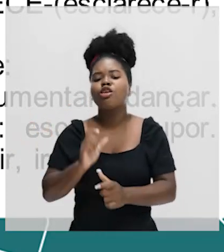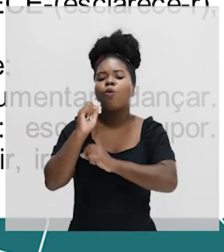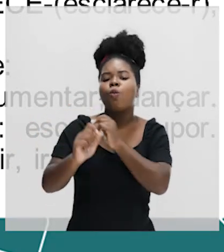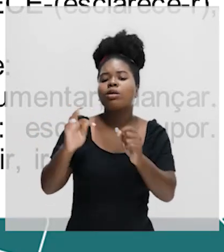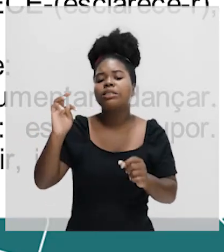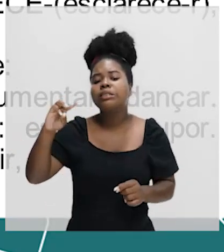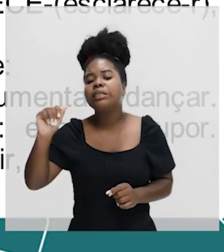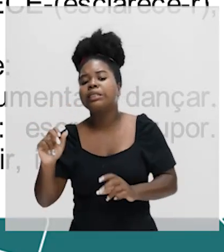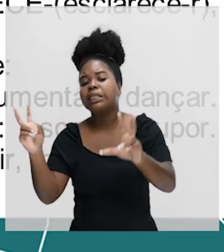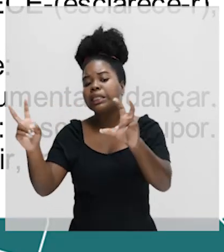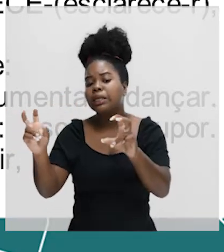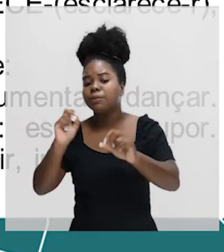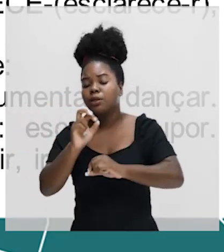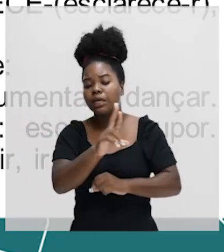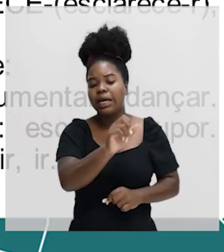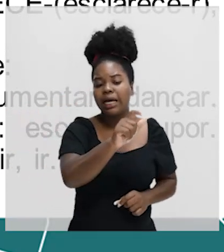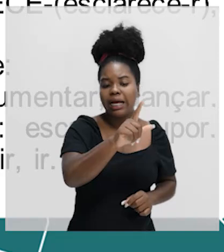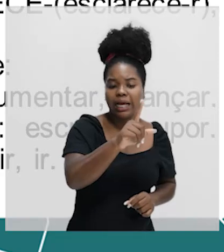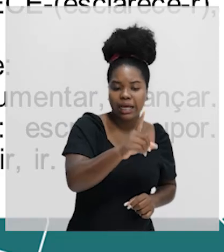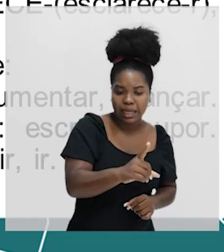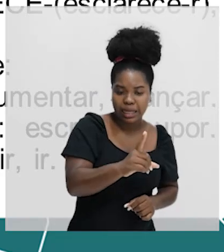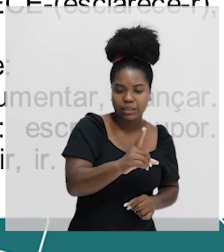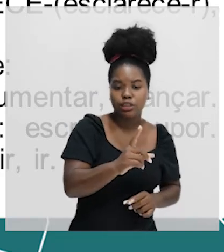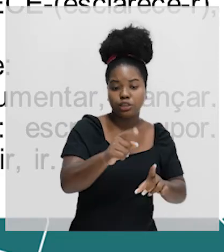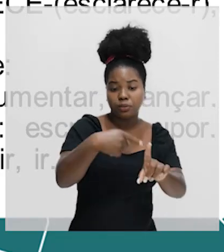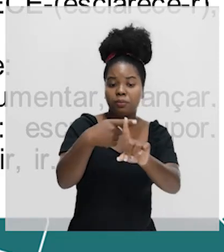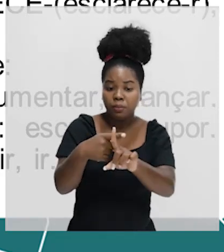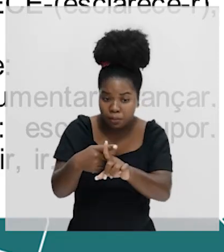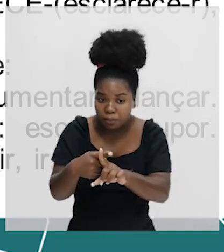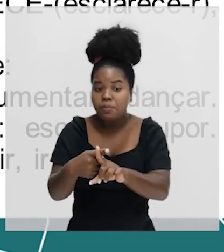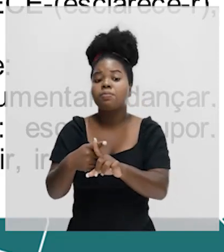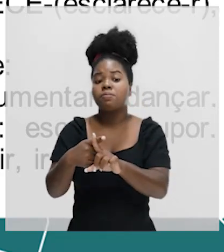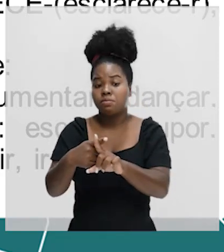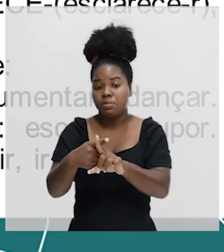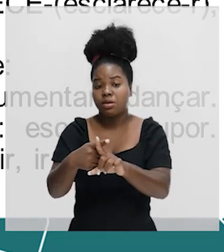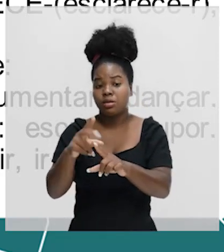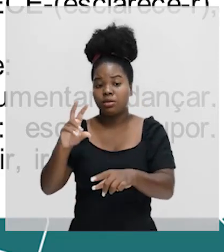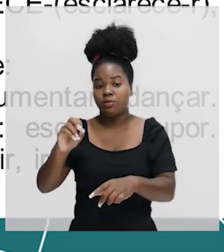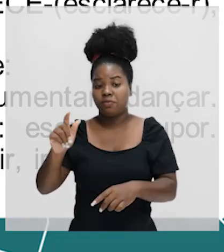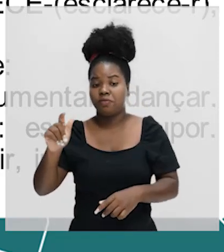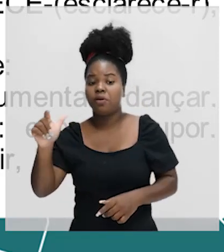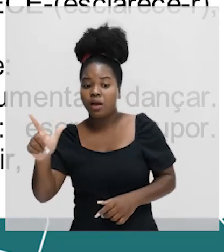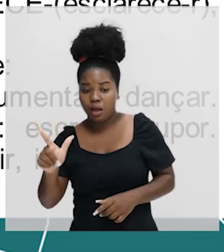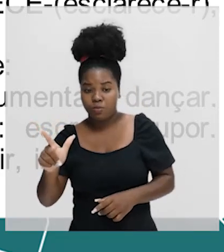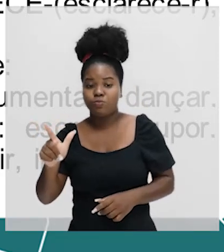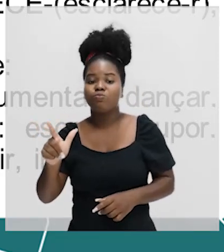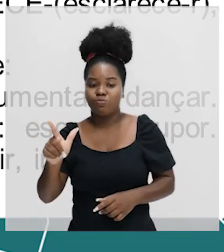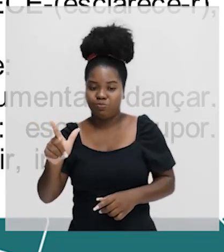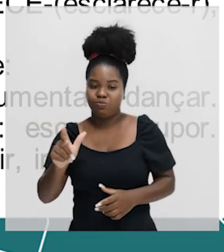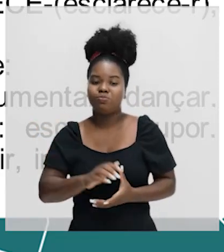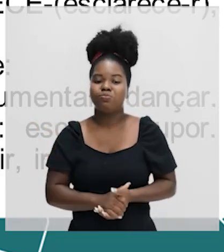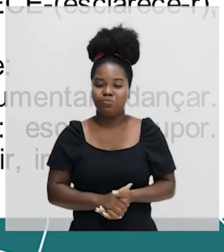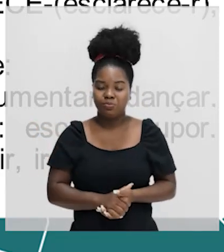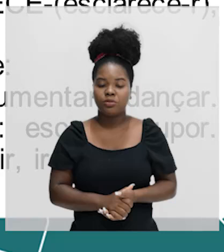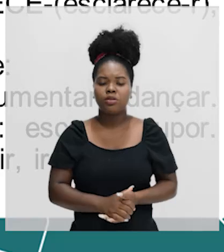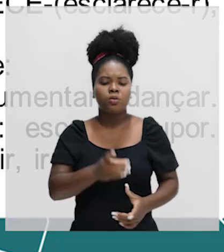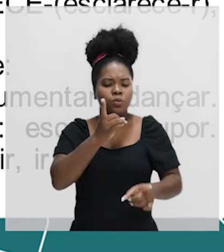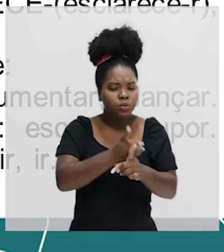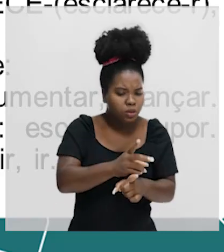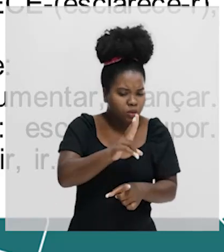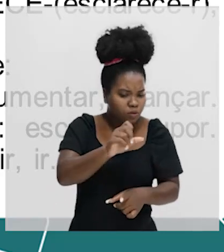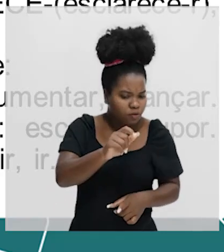tema nada mais é do que o radical mais a vogal temática. Então, quando eu encontro o radical e eu encontro a